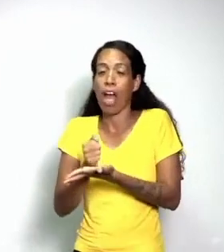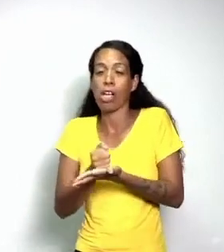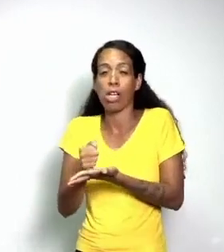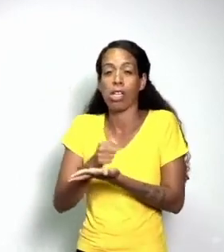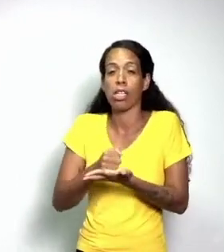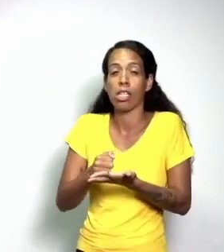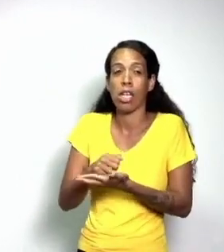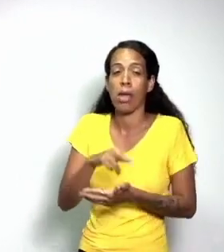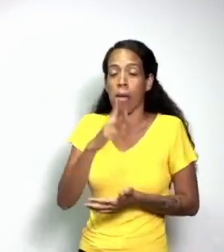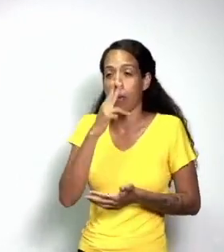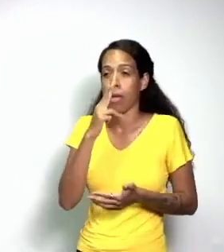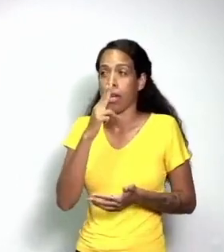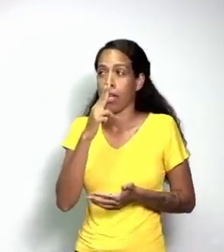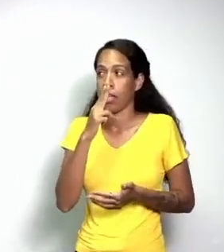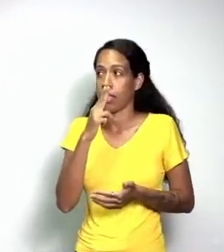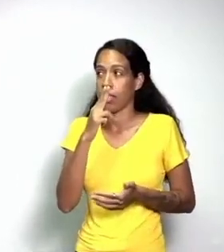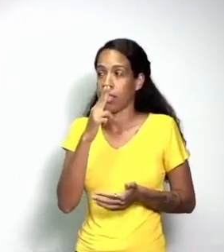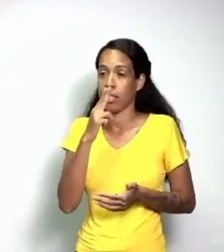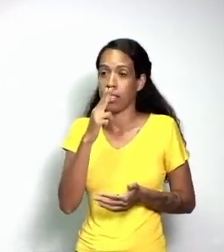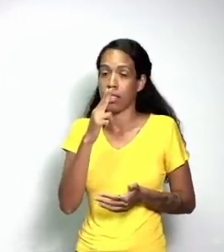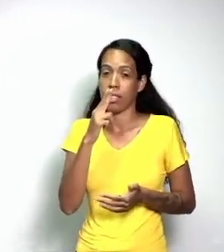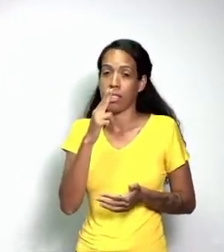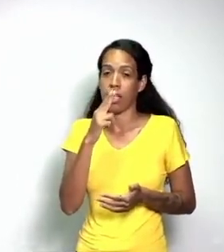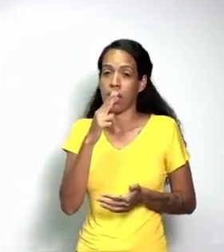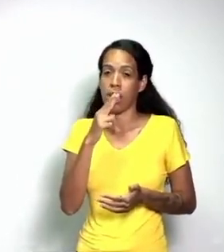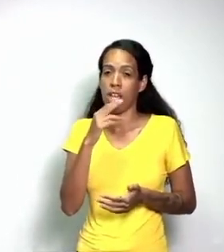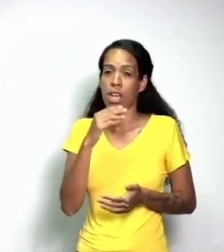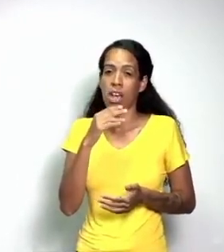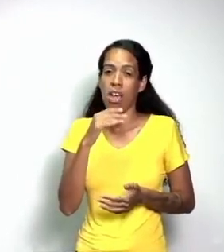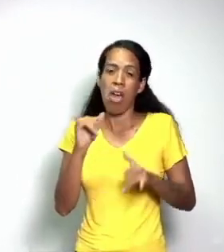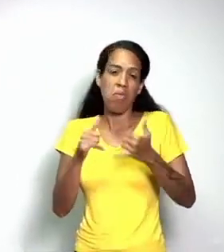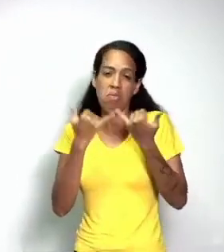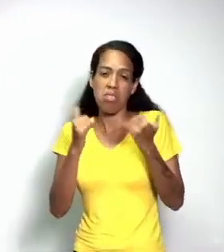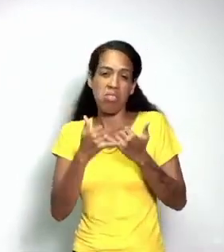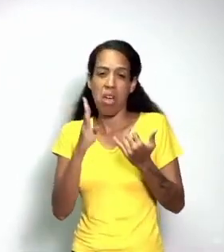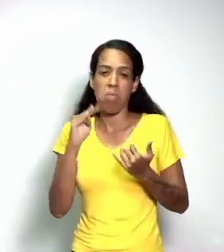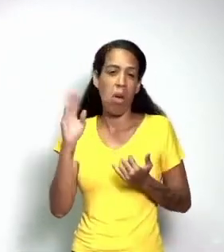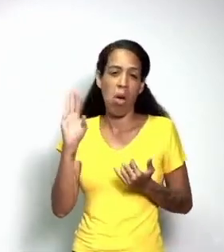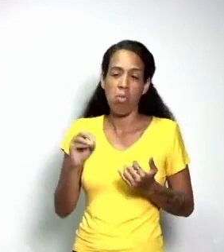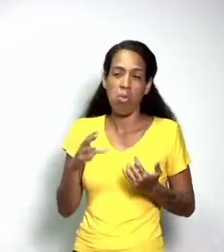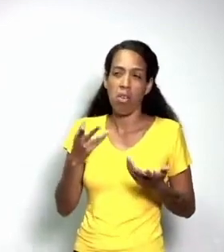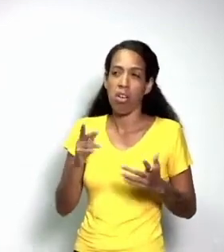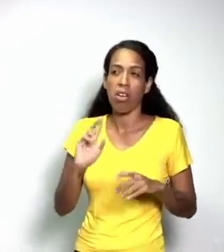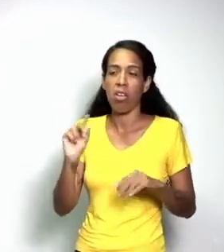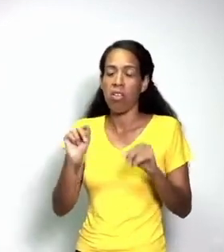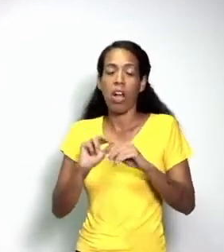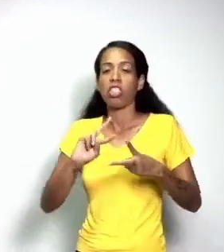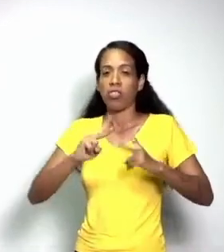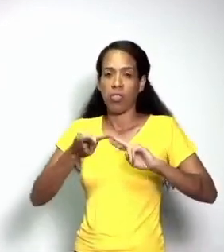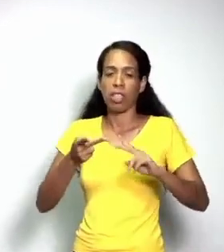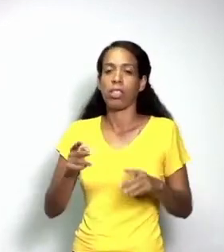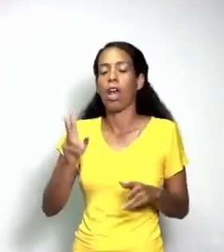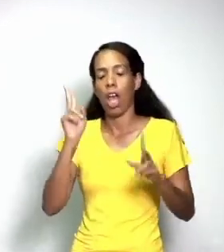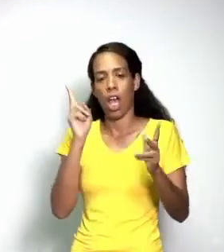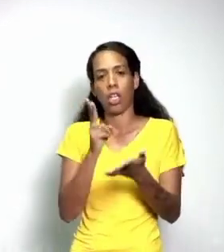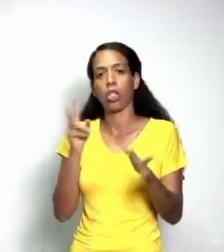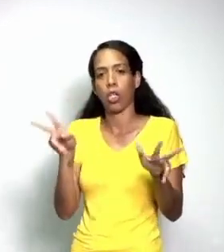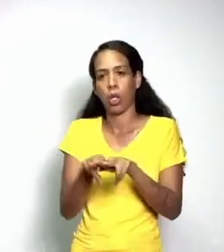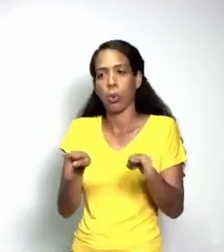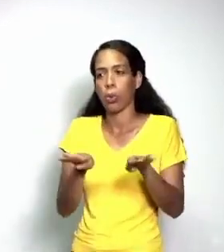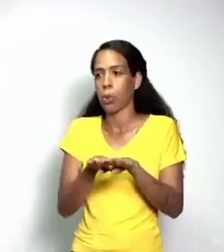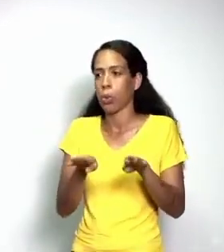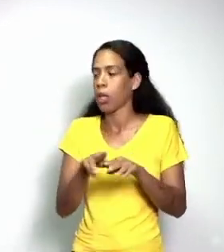a gente acha que é bobo, que às vezes não tem necessidade, mas que faz muita diferença. Da mesma forma, acontecem